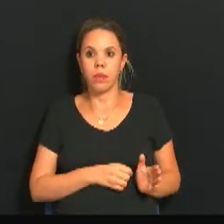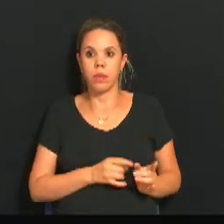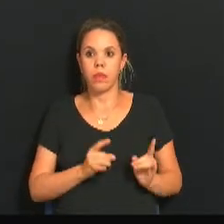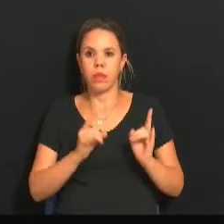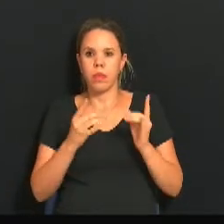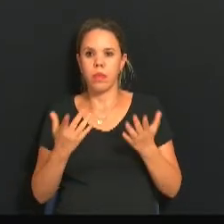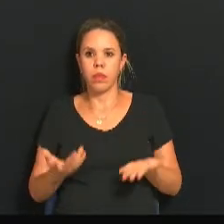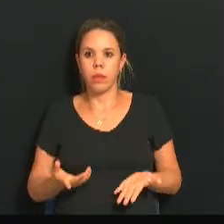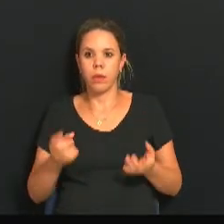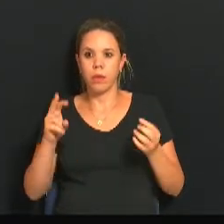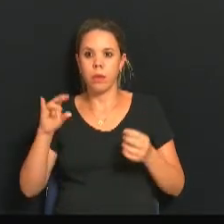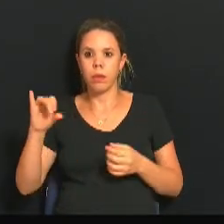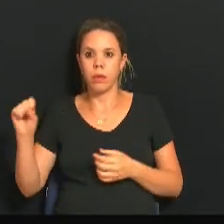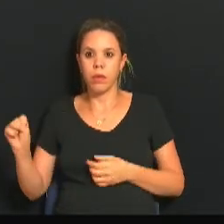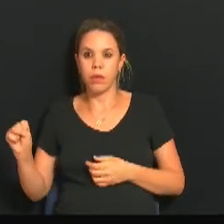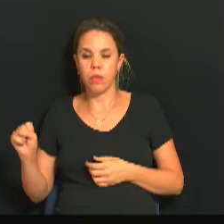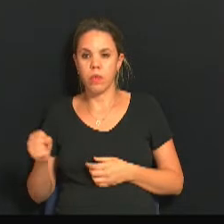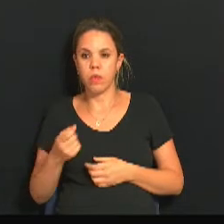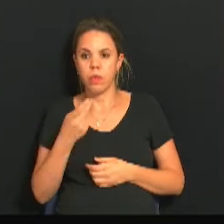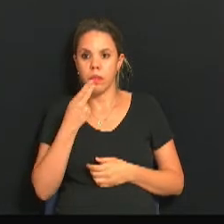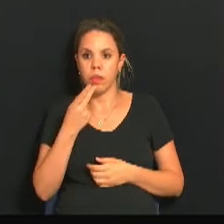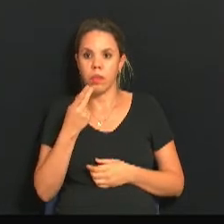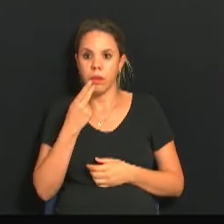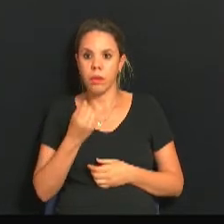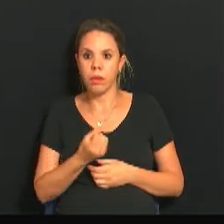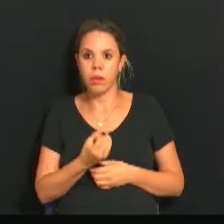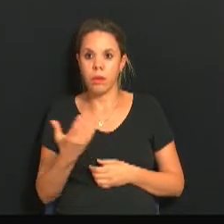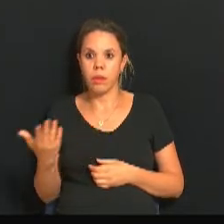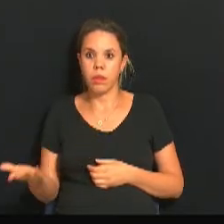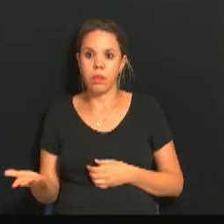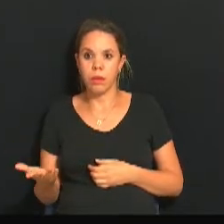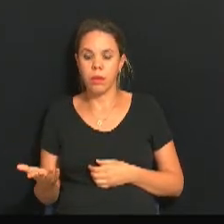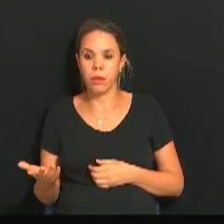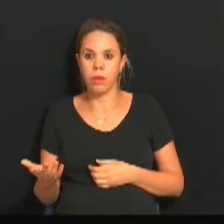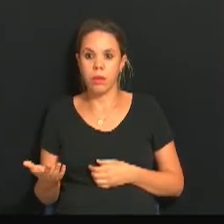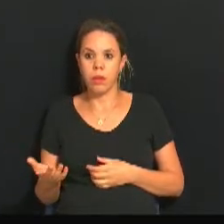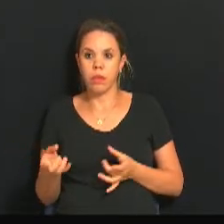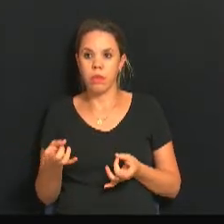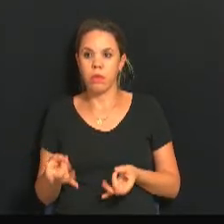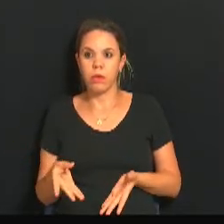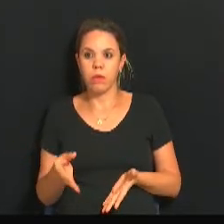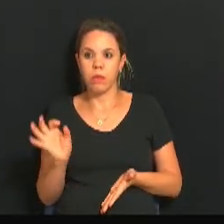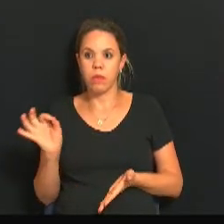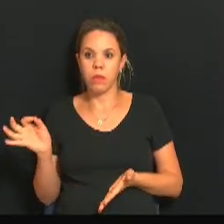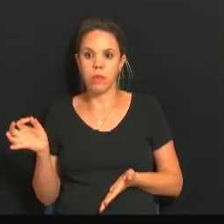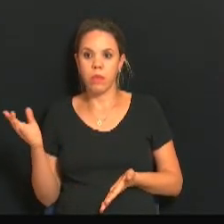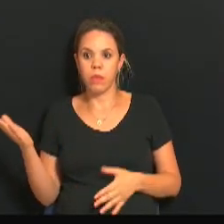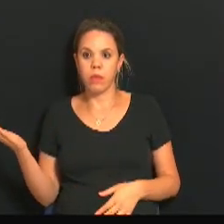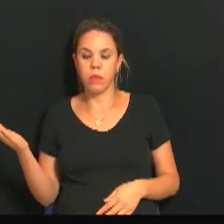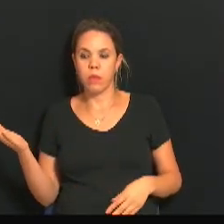Vinícius Bem colocou em boa parte né alguns deles abandonar certo então vamos aqui só